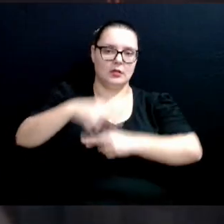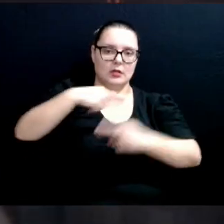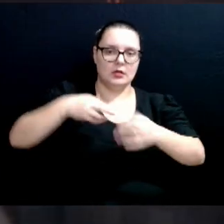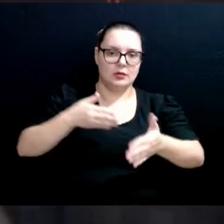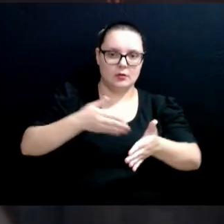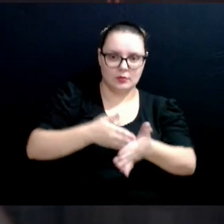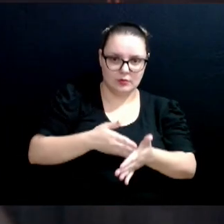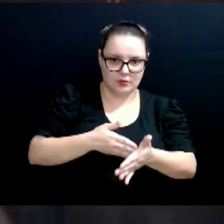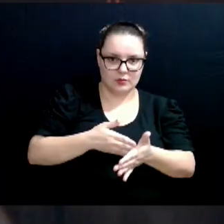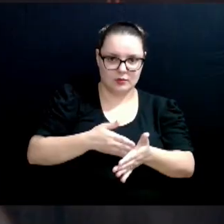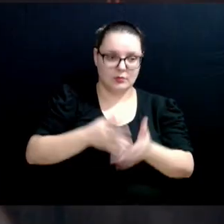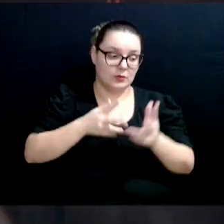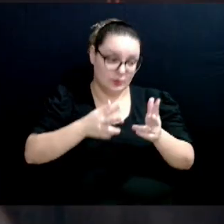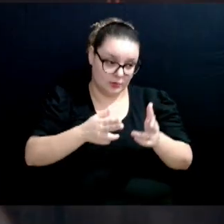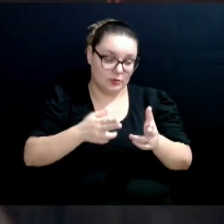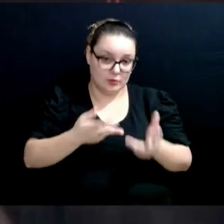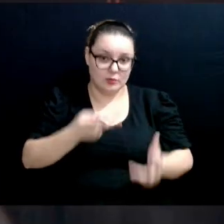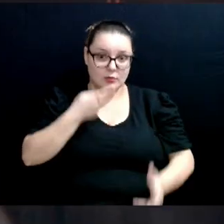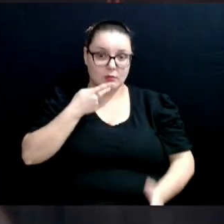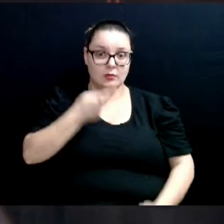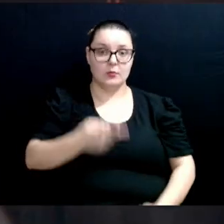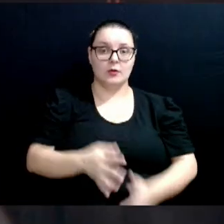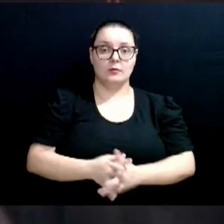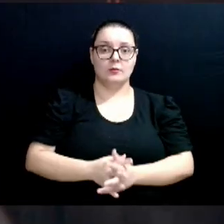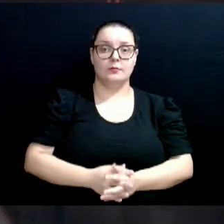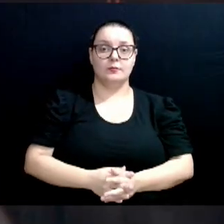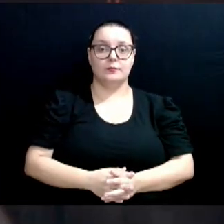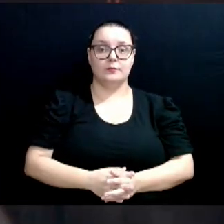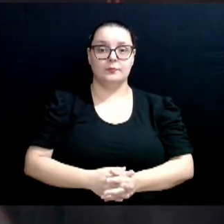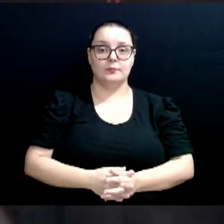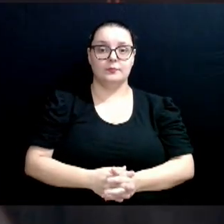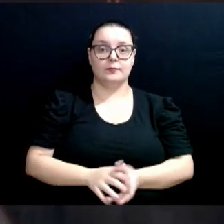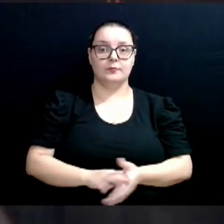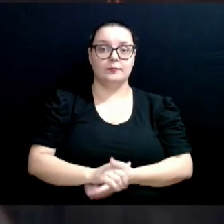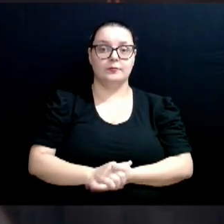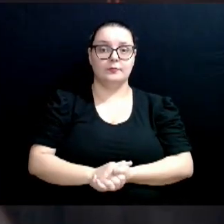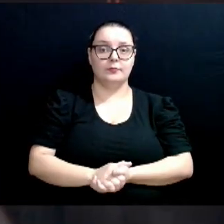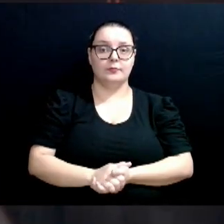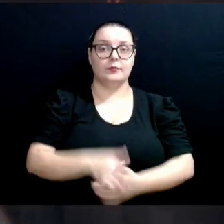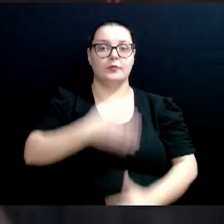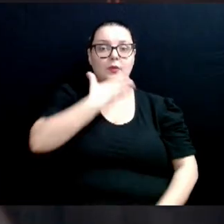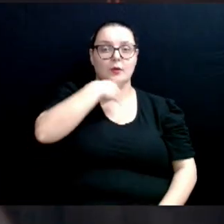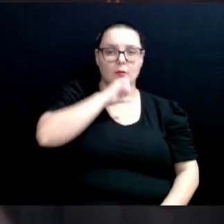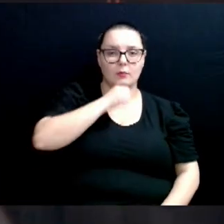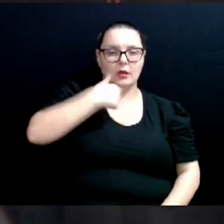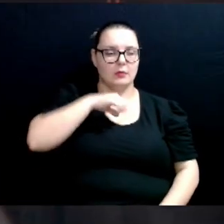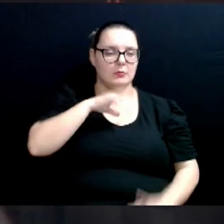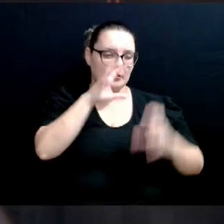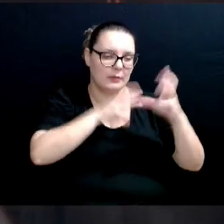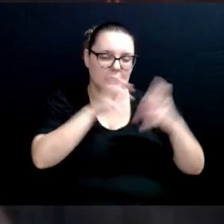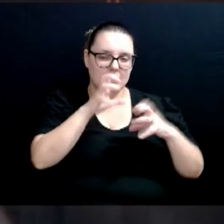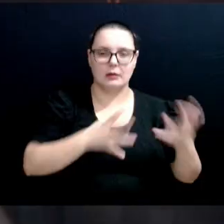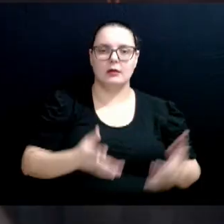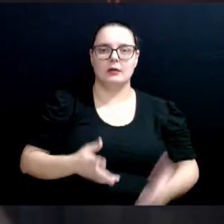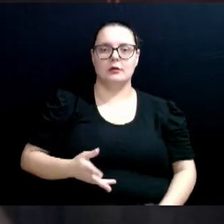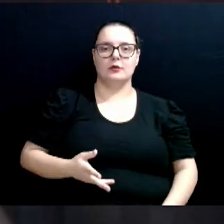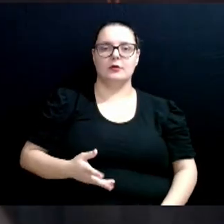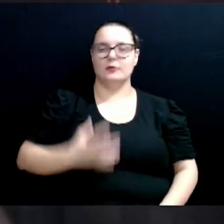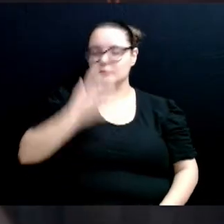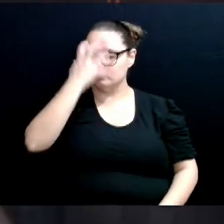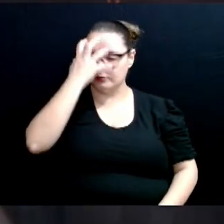você bem disse, né, com, às vezes, os pais brigando, os pais ficando muito bravos, ficando